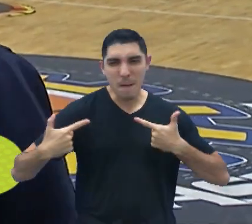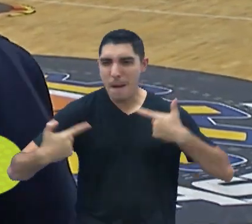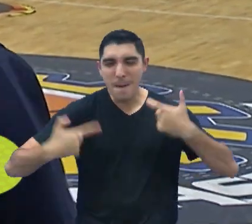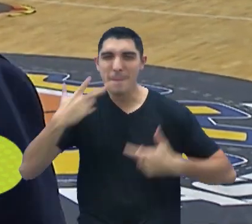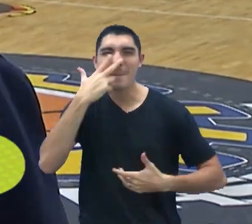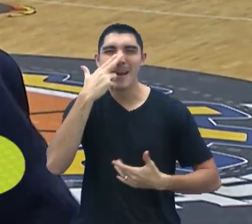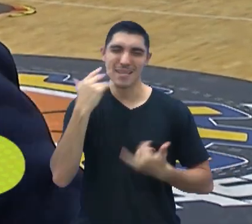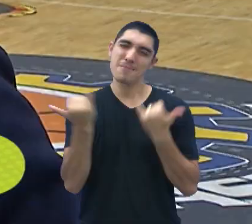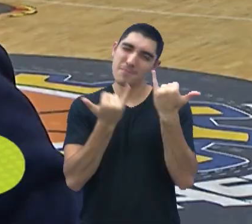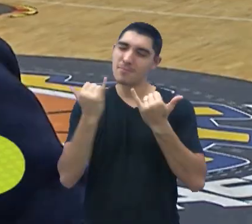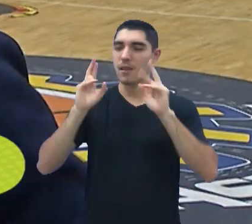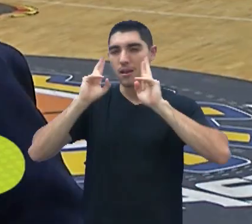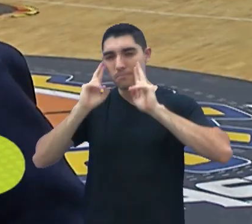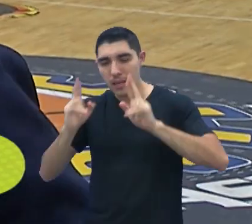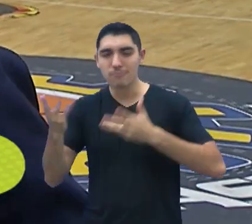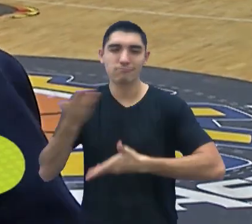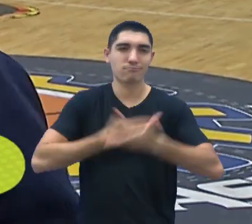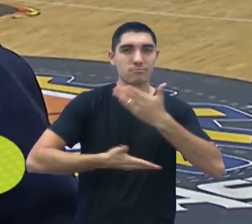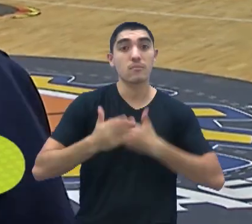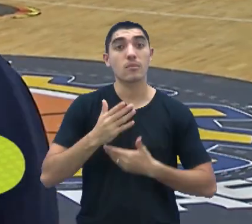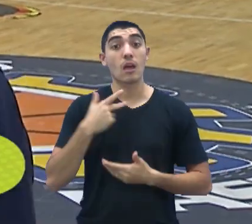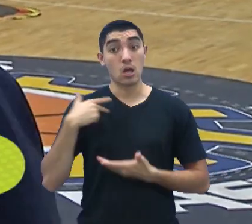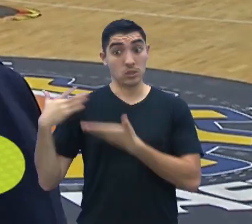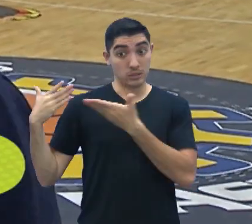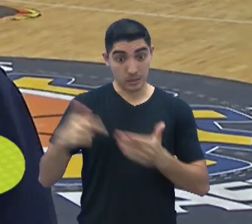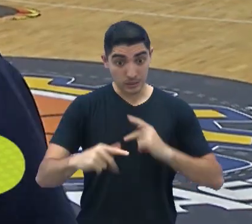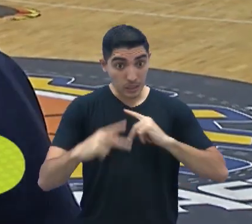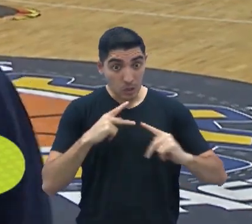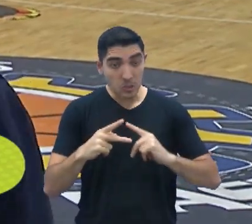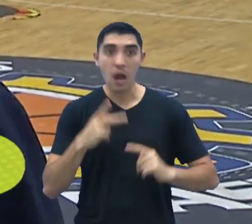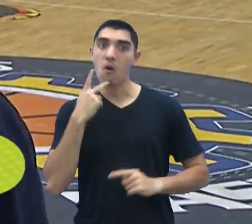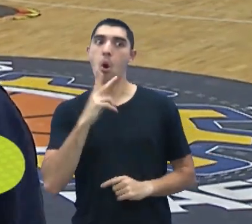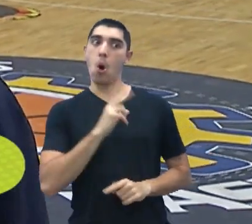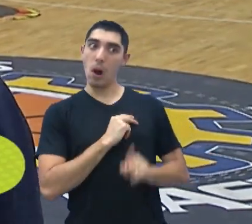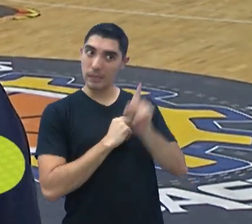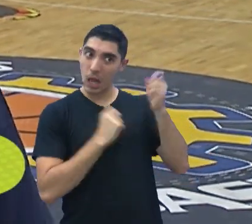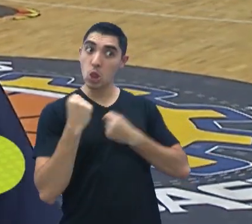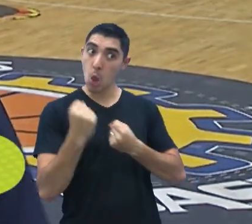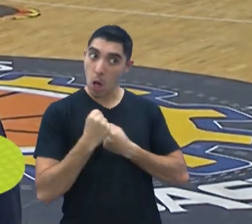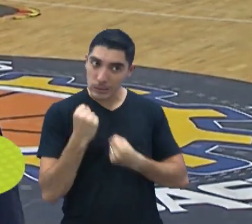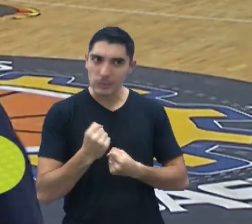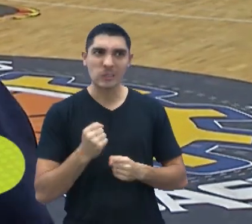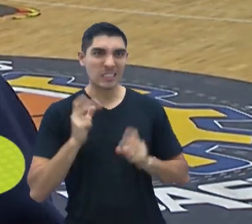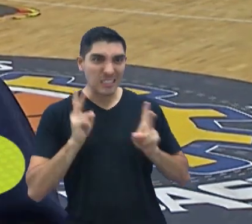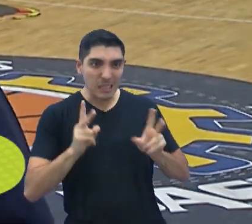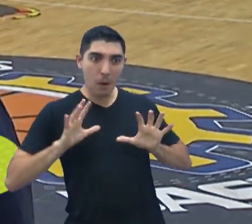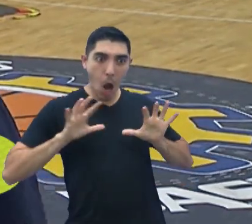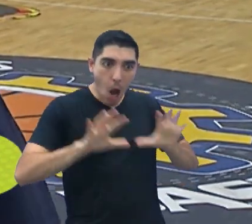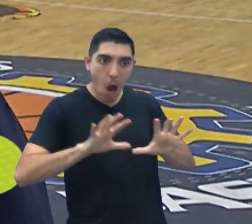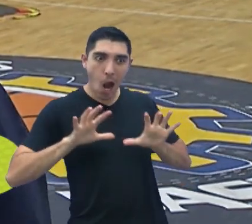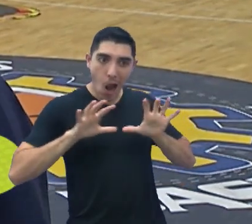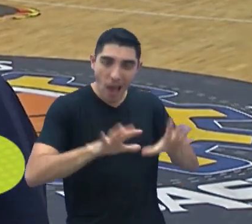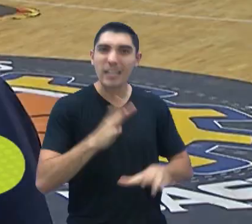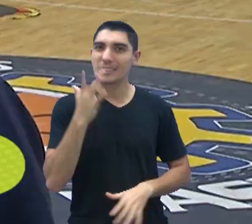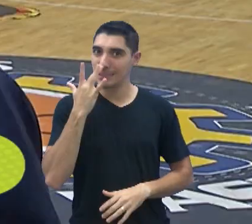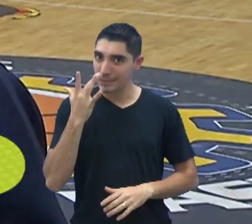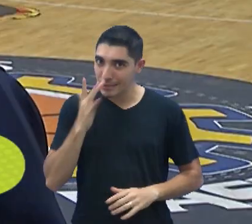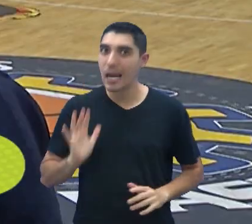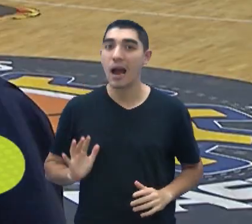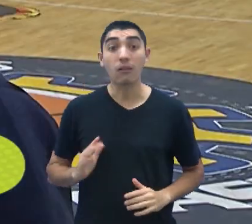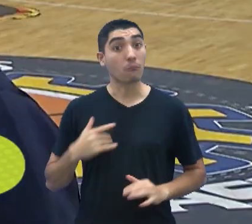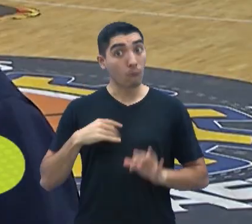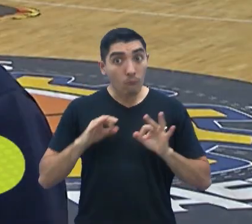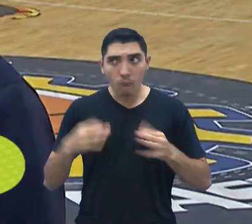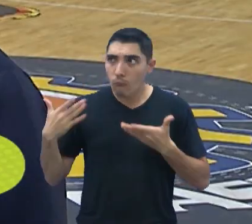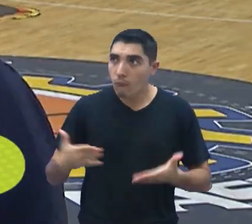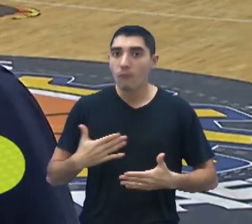muito respeito. Quando a gente falou de vir pra São José, todo mundo falou, pô, a torcida dos caras lá fica em cima, mano. Os caras são chatos, né? Carne de pescoço. E é isso mesmo, os caras é